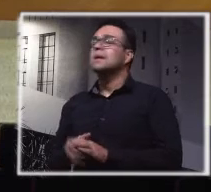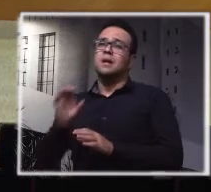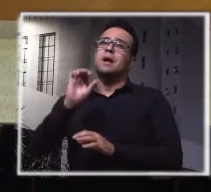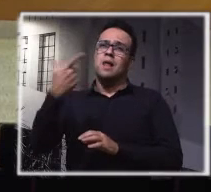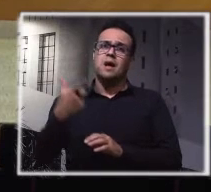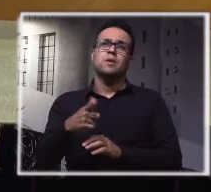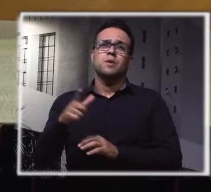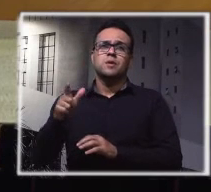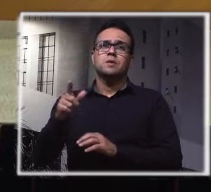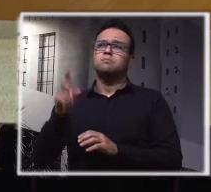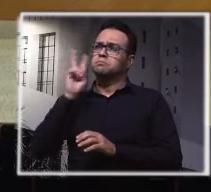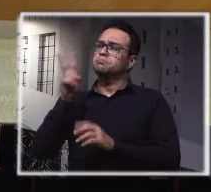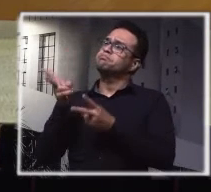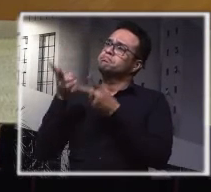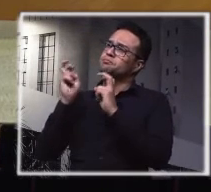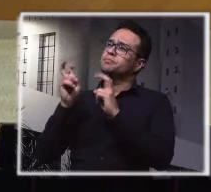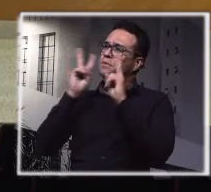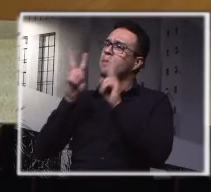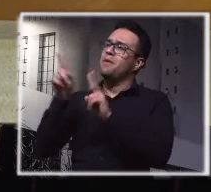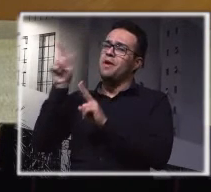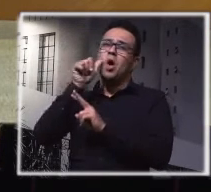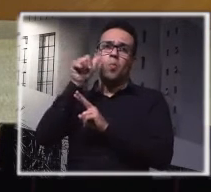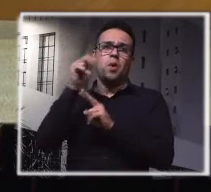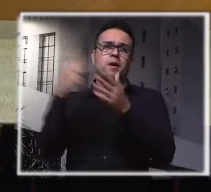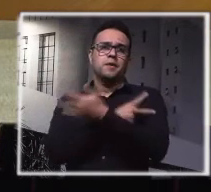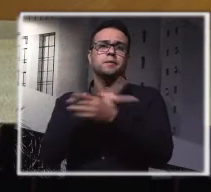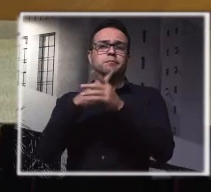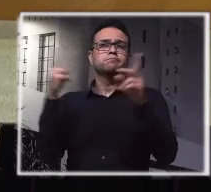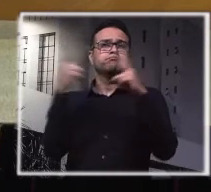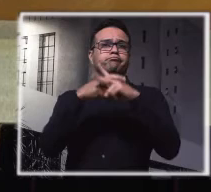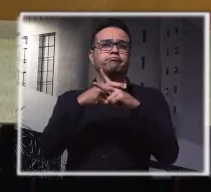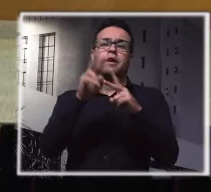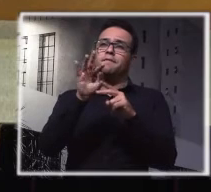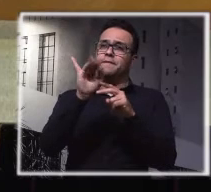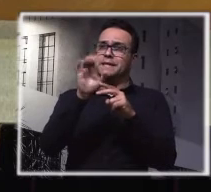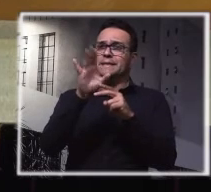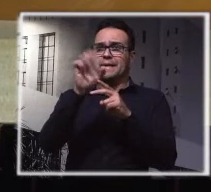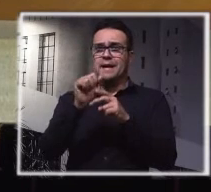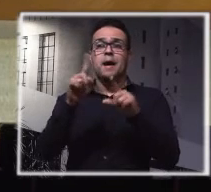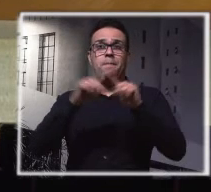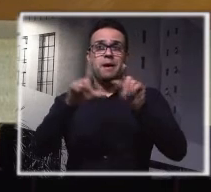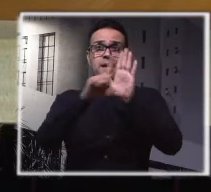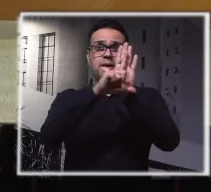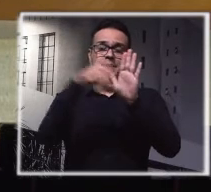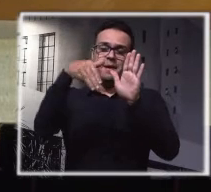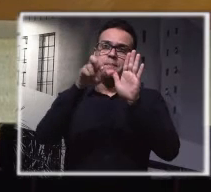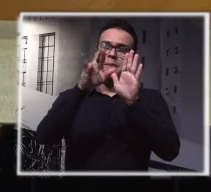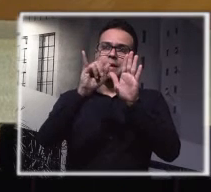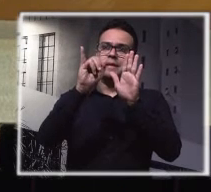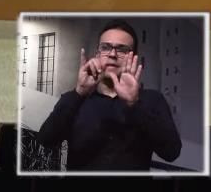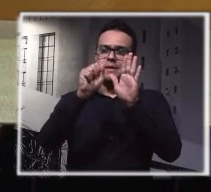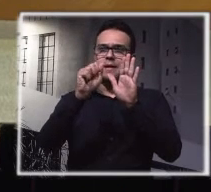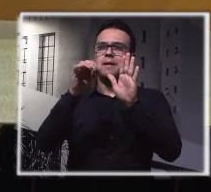de uma violência visível. A mulher sofre violência física. Mas a violência prevista na Lei Maria da Penha não é